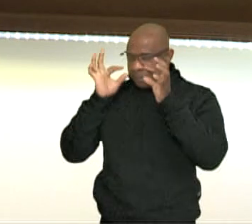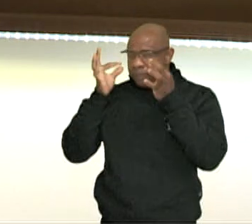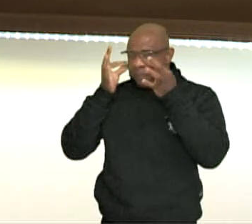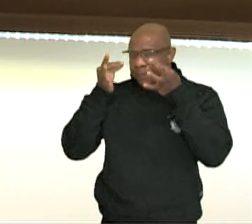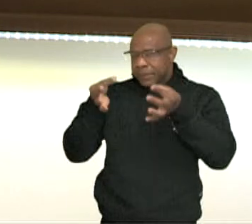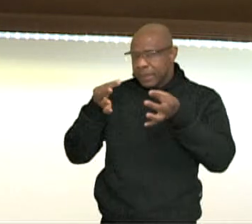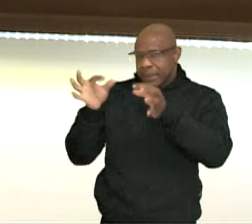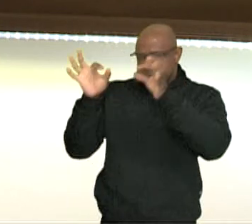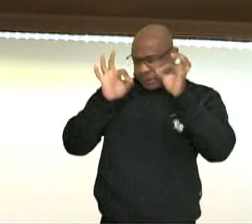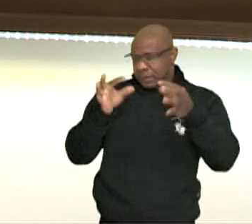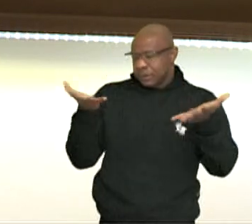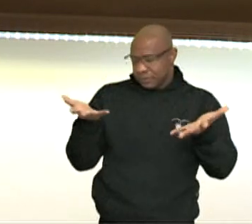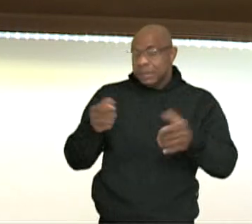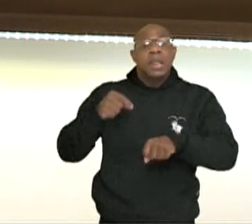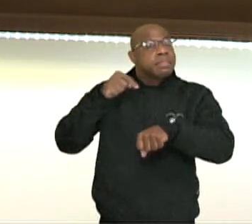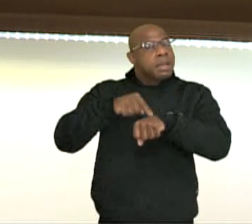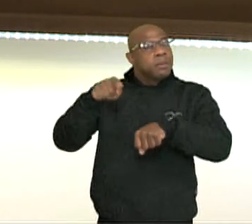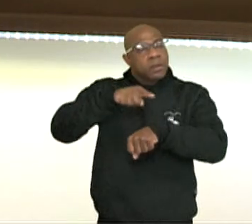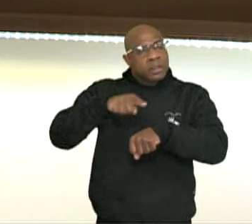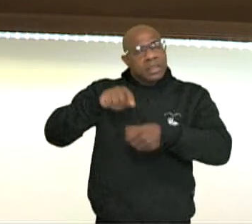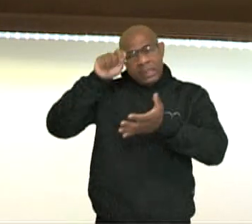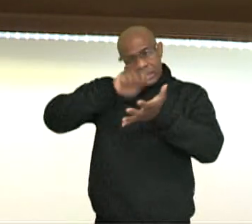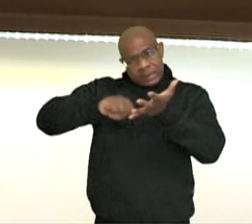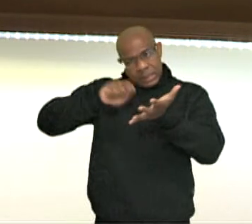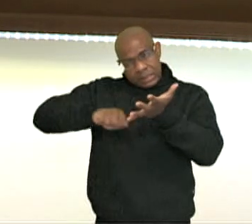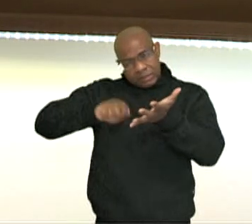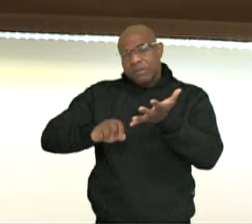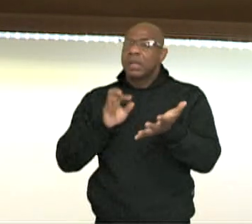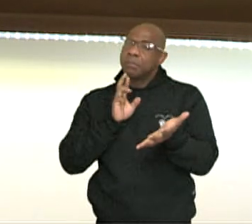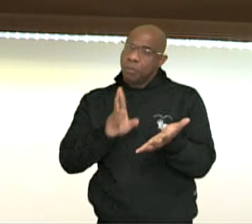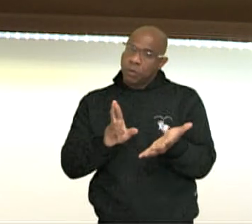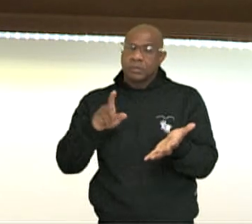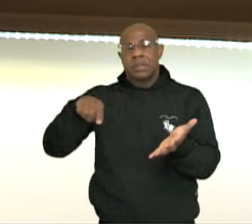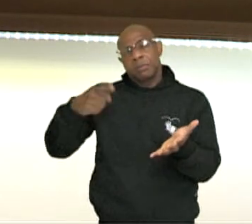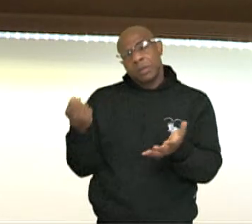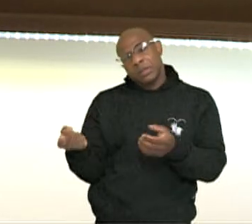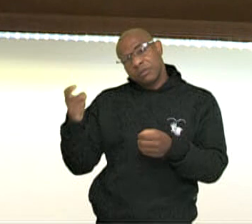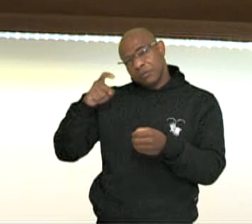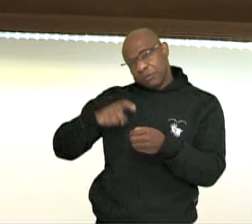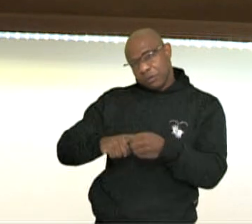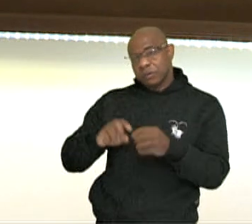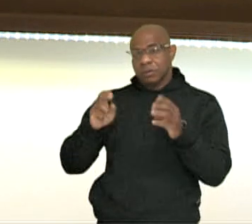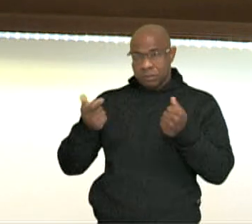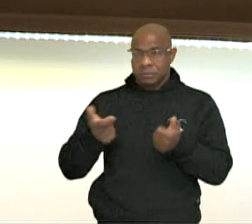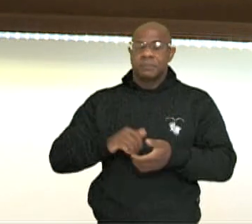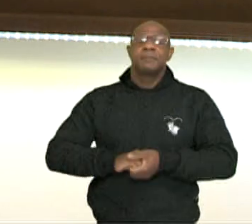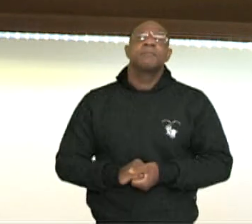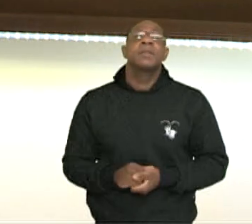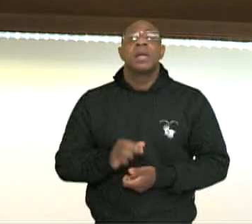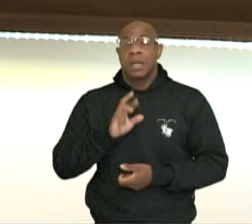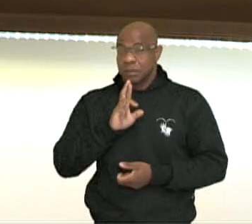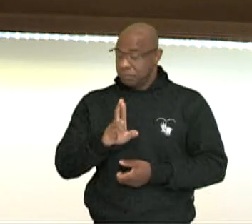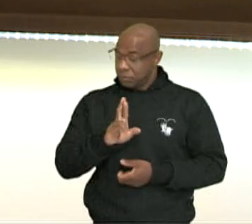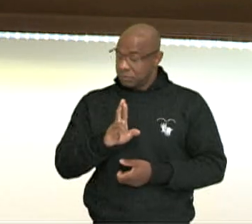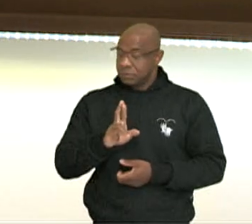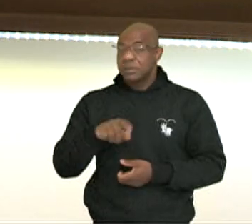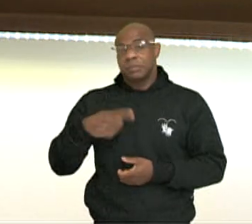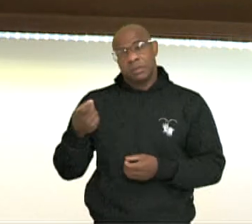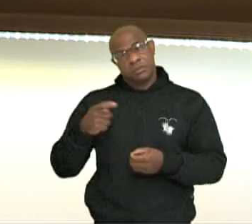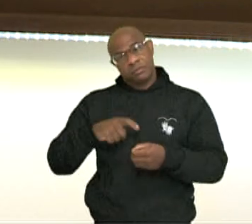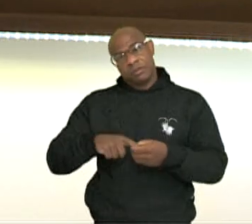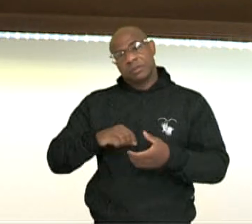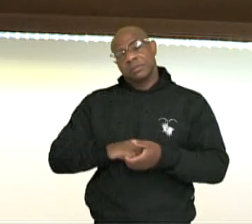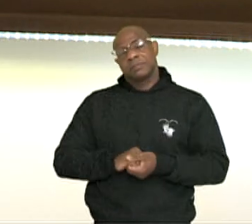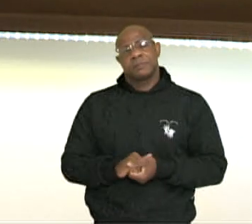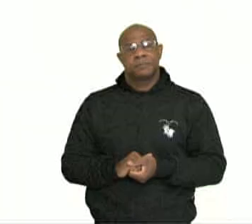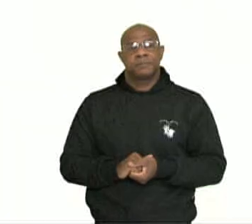tudo, então eu vou dar um tempinho para você anotar essa atividade no teu caderno, responder e a professora já volta para